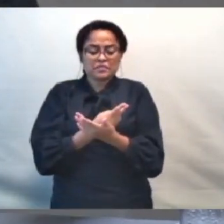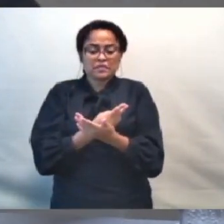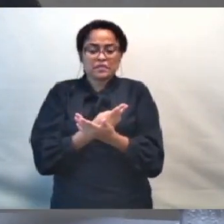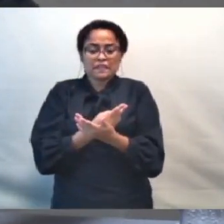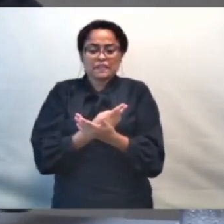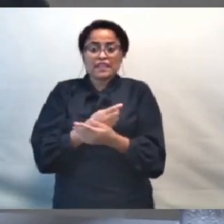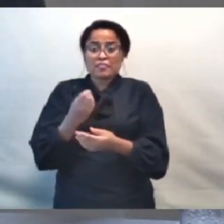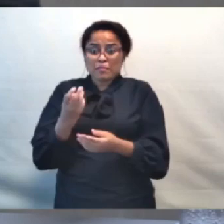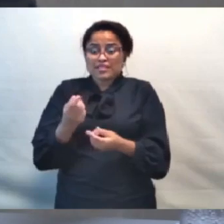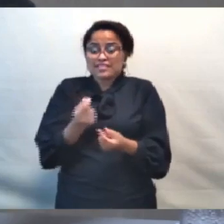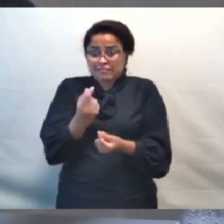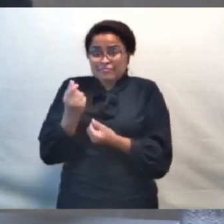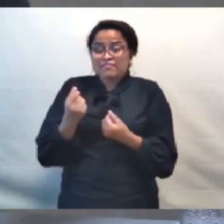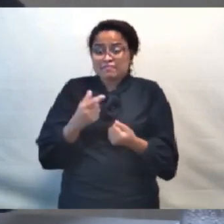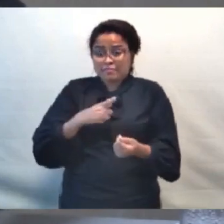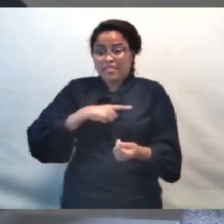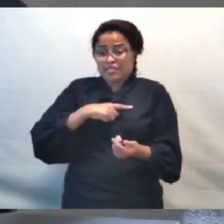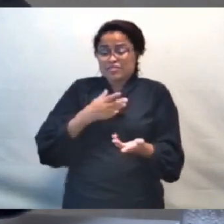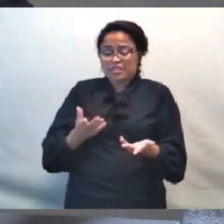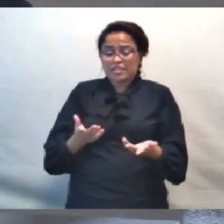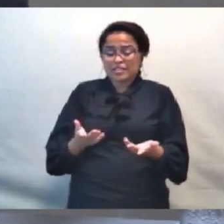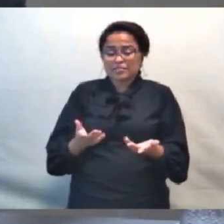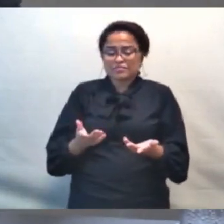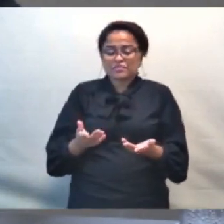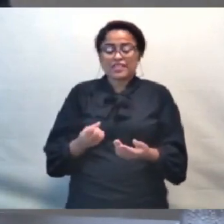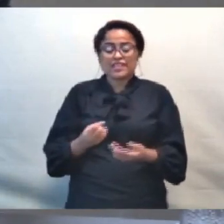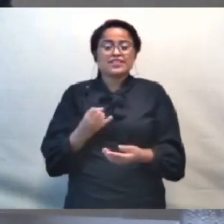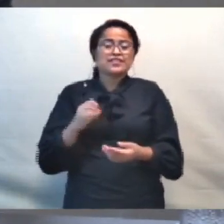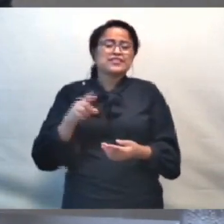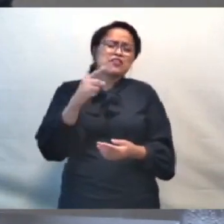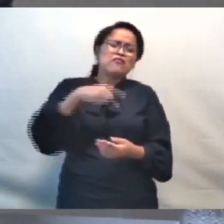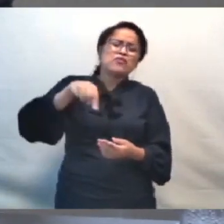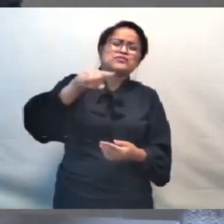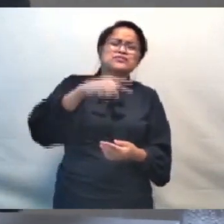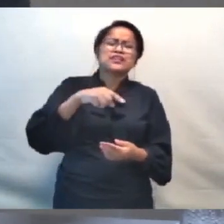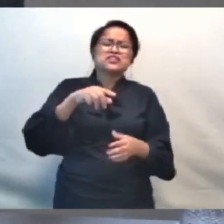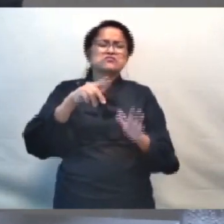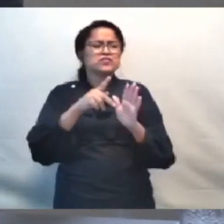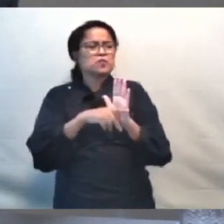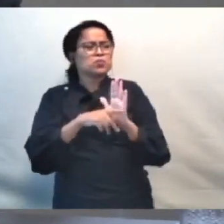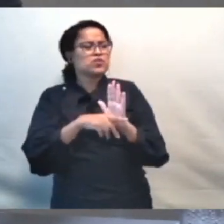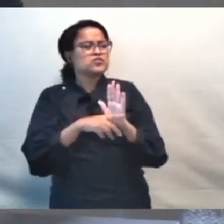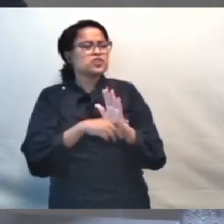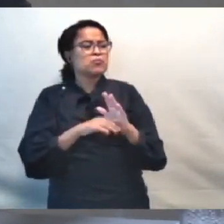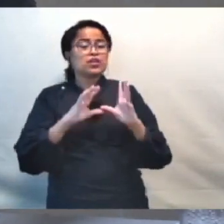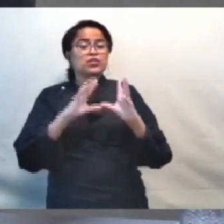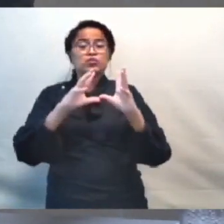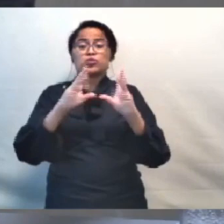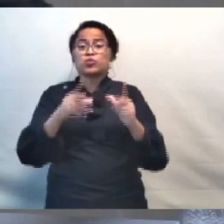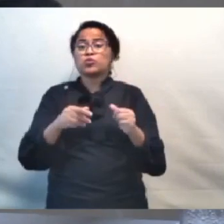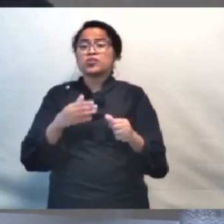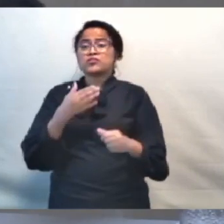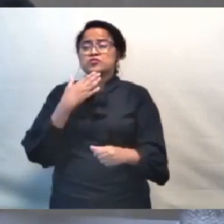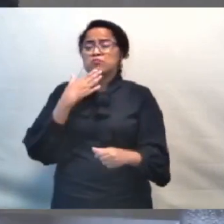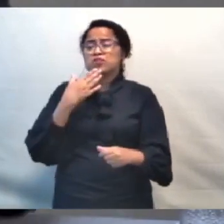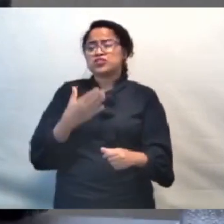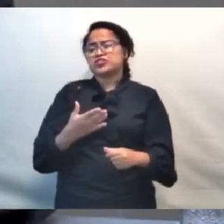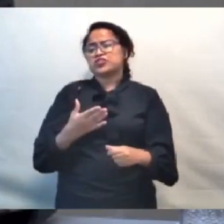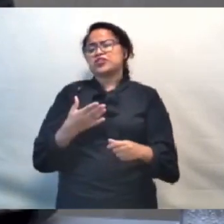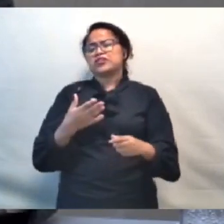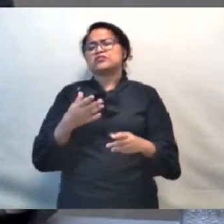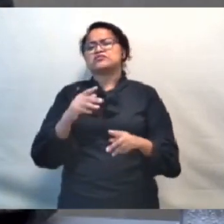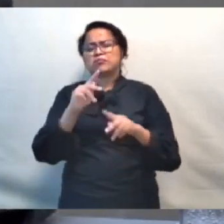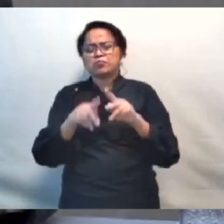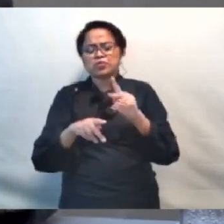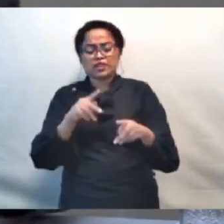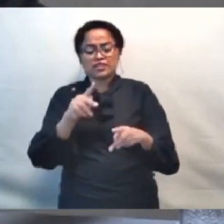porque se vocês não têm projeto para todas as demandas da população, principalmente os projetos de demandas que são mais